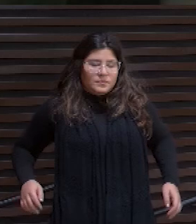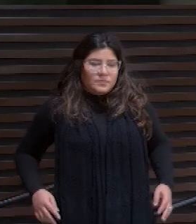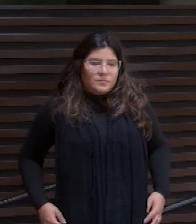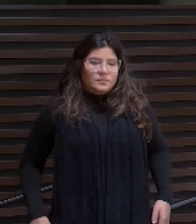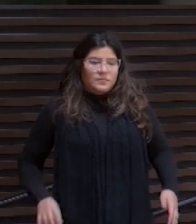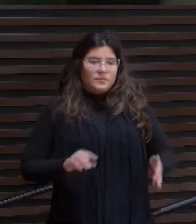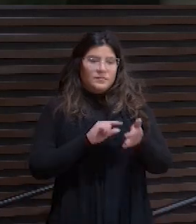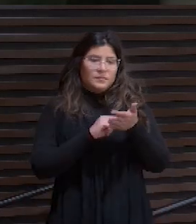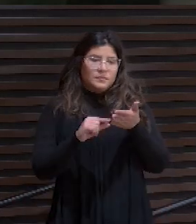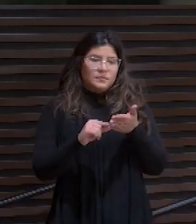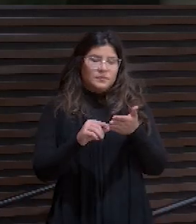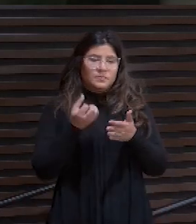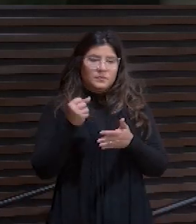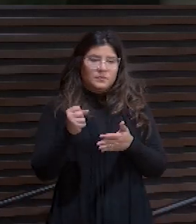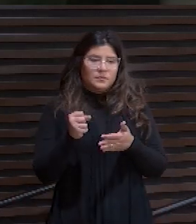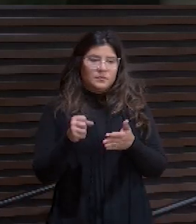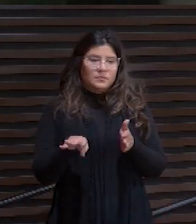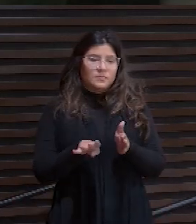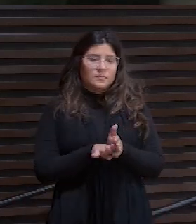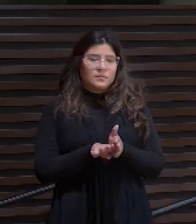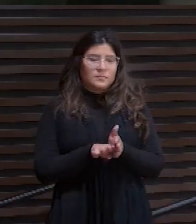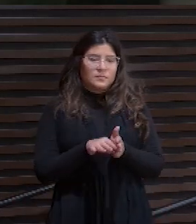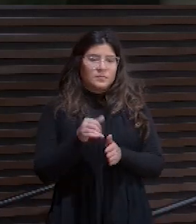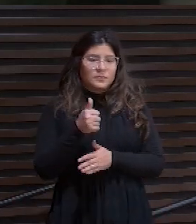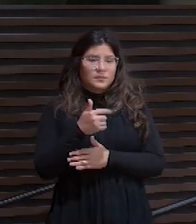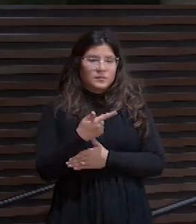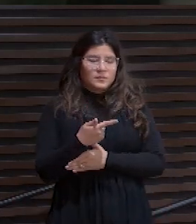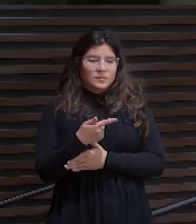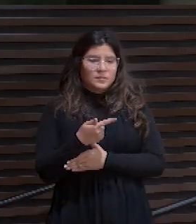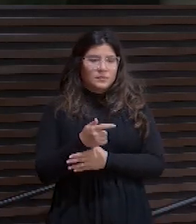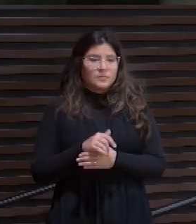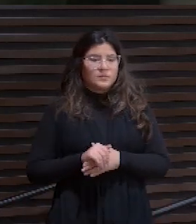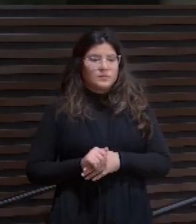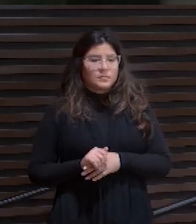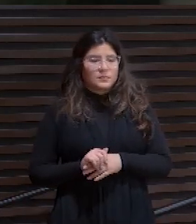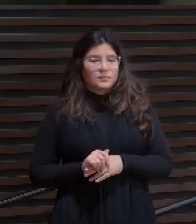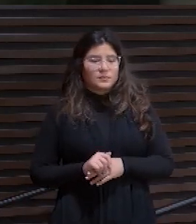dos versículos 8 ao 17.